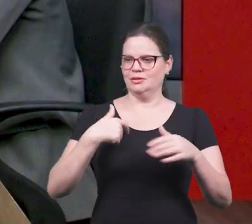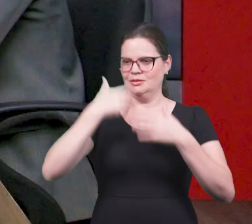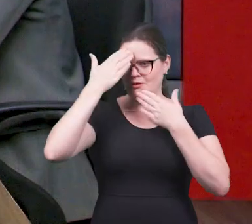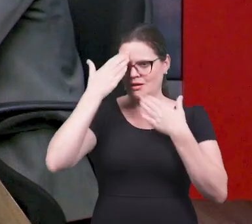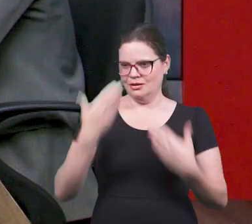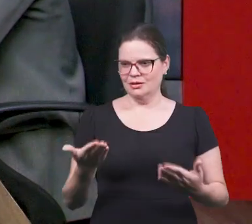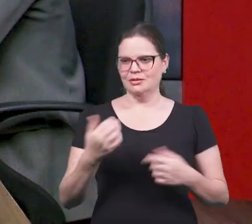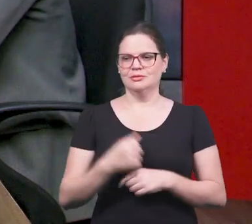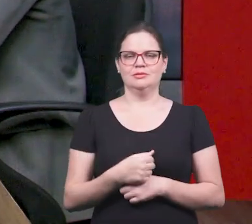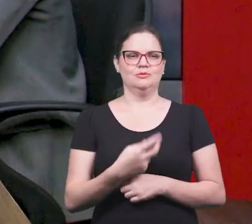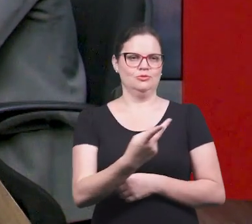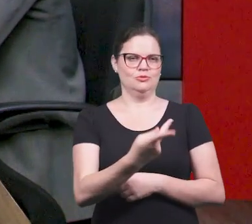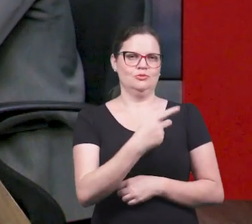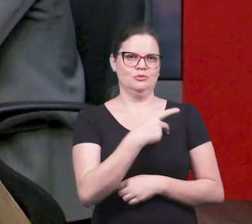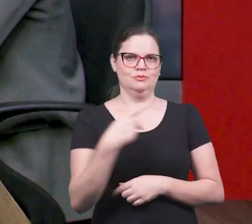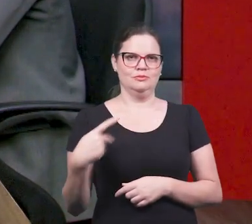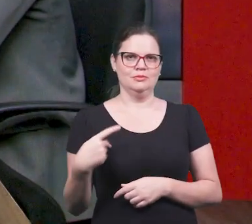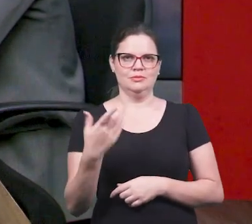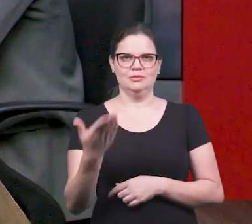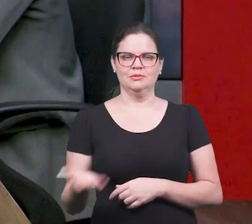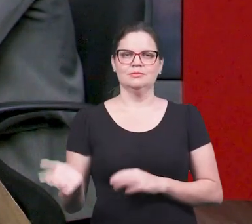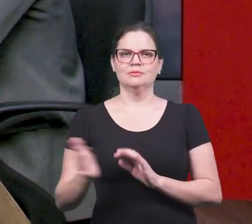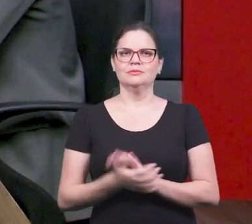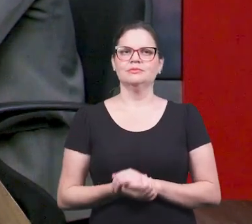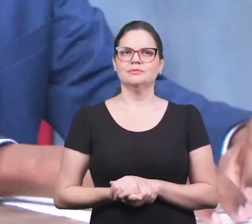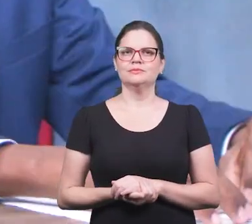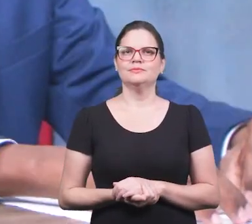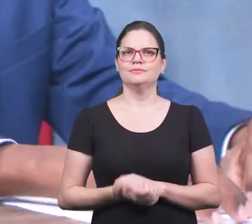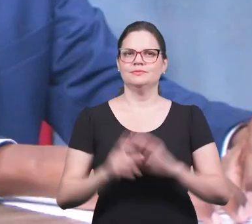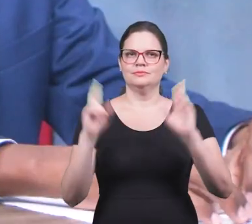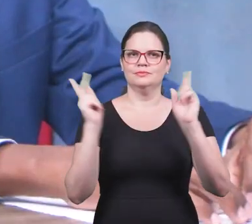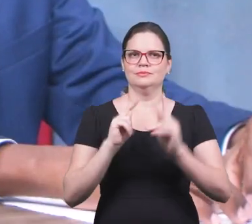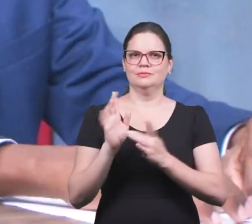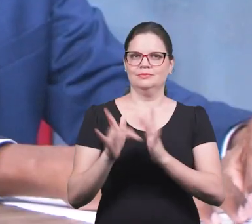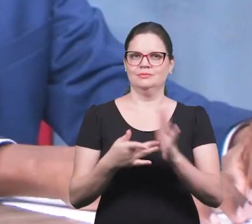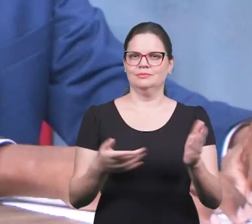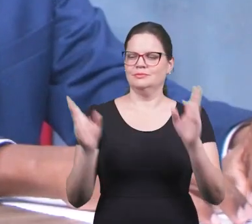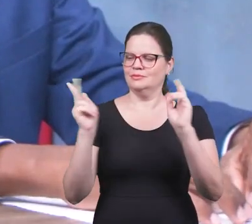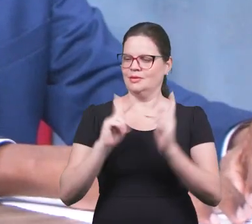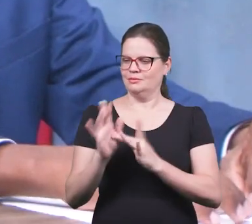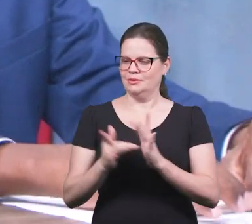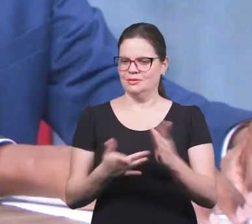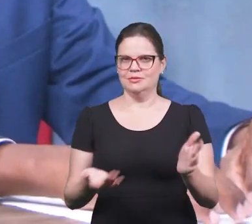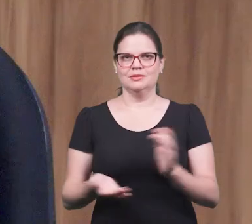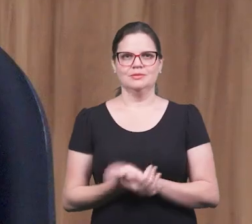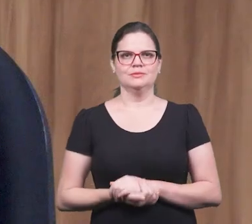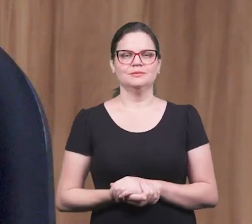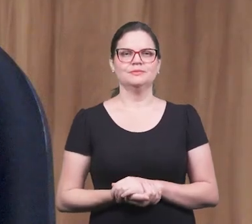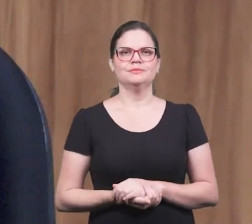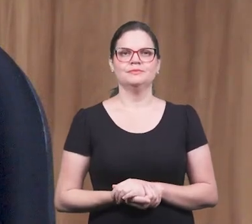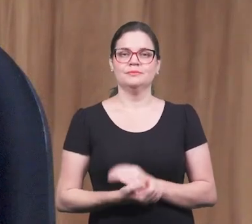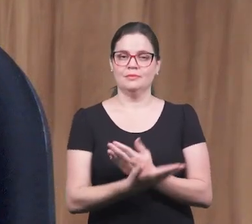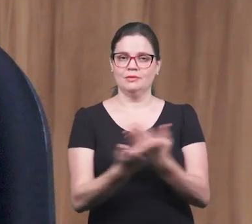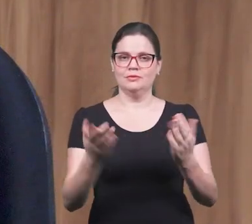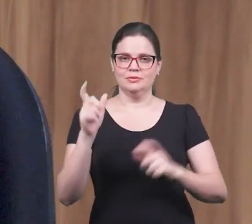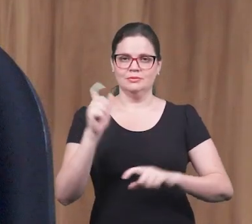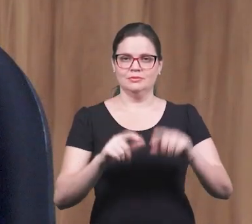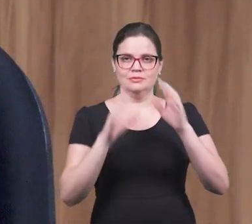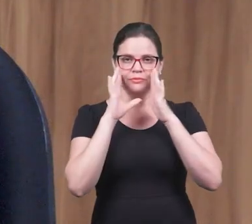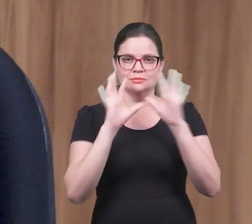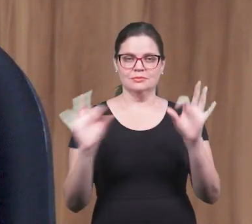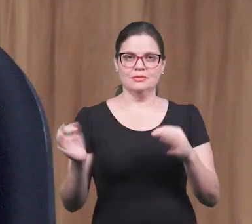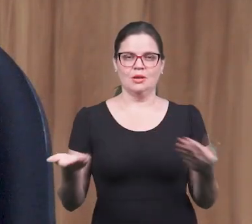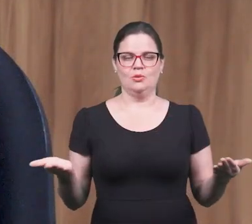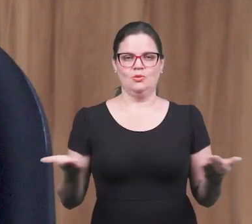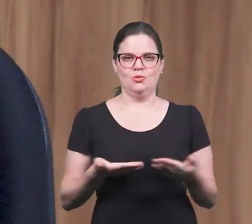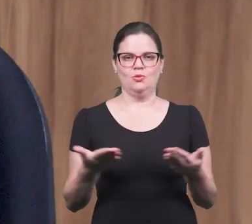companheiros, né? Que está aqui, pastor Walter, pastor Joelson. A paz do Senhor. Amém. A paz do Senhor. E você que está conosco, hoje